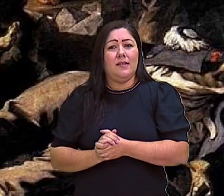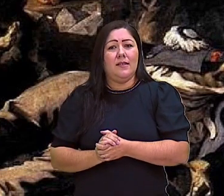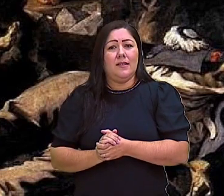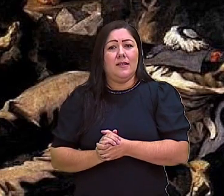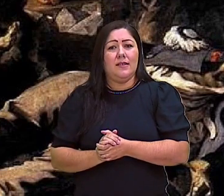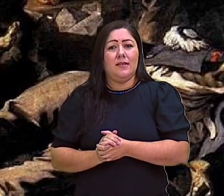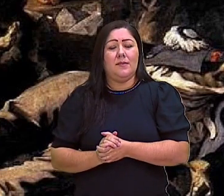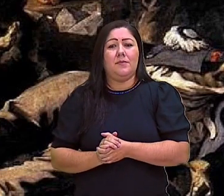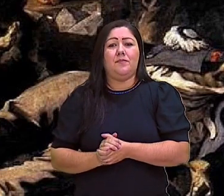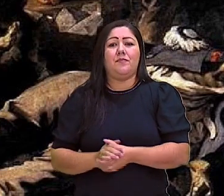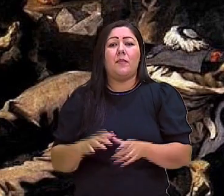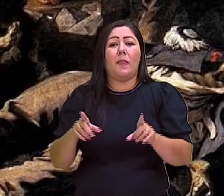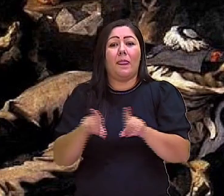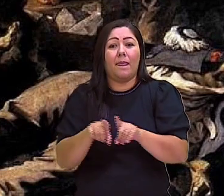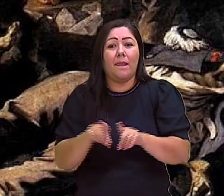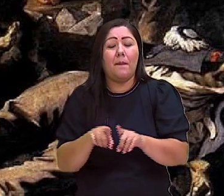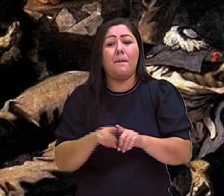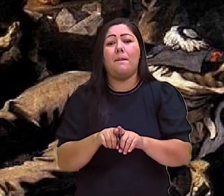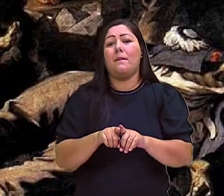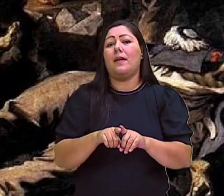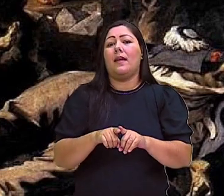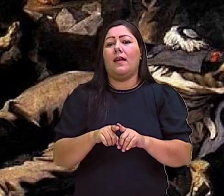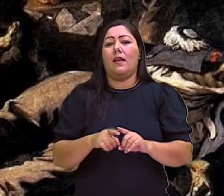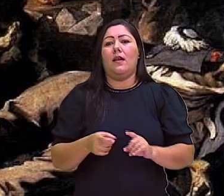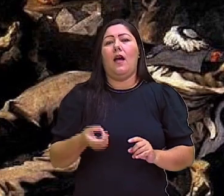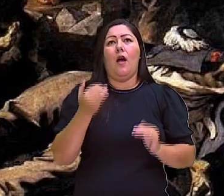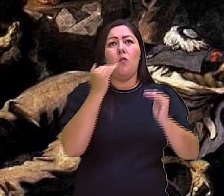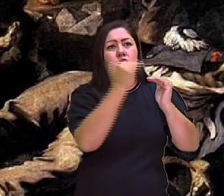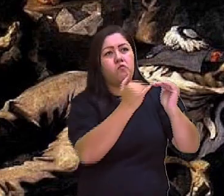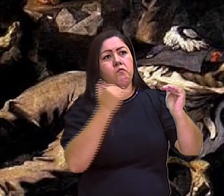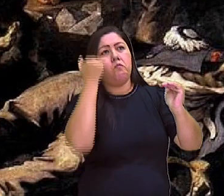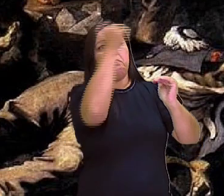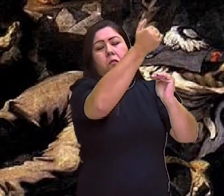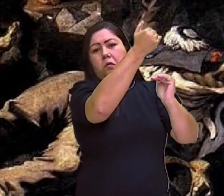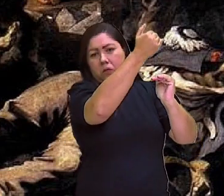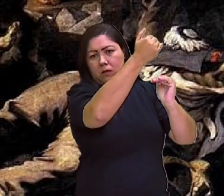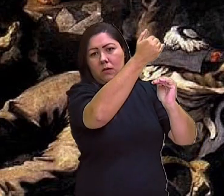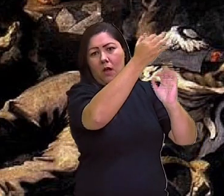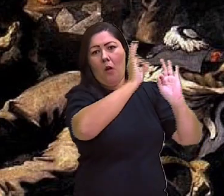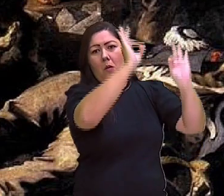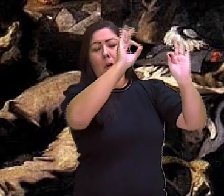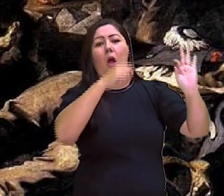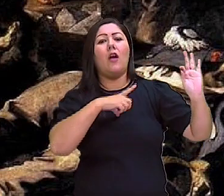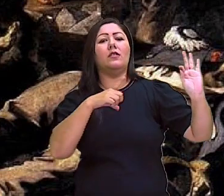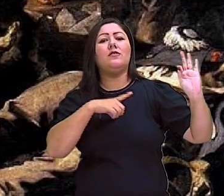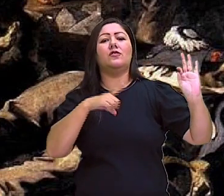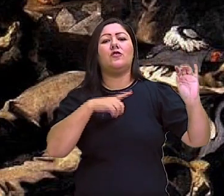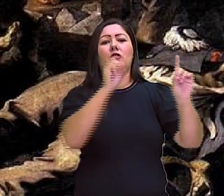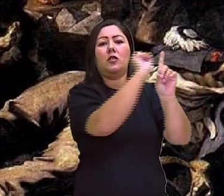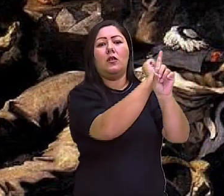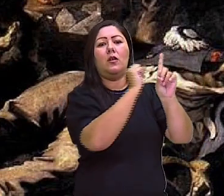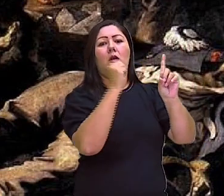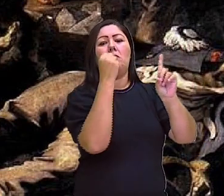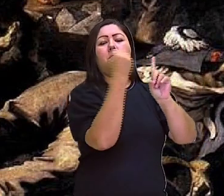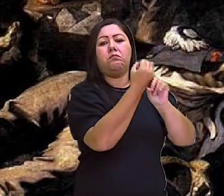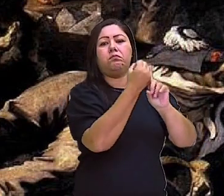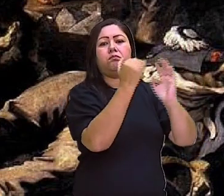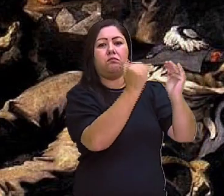era privilegiada pelos títulos que davam um status social na